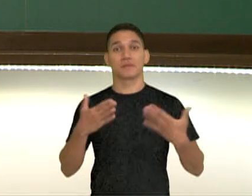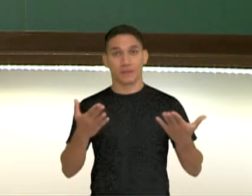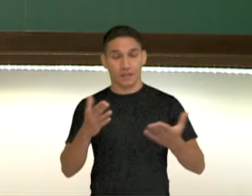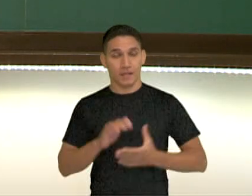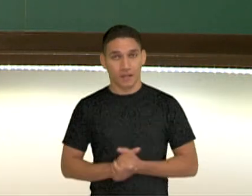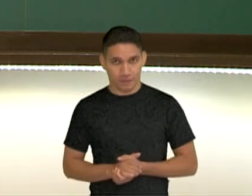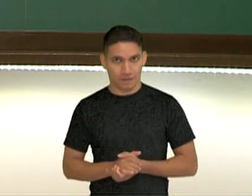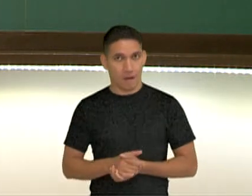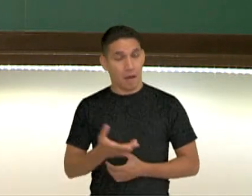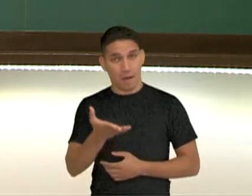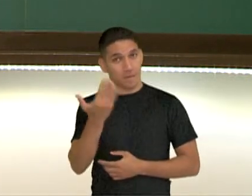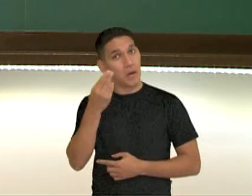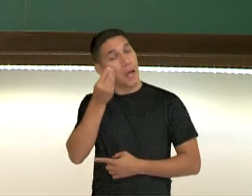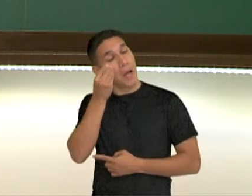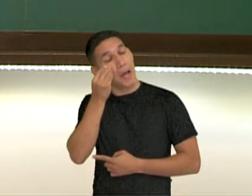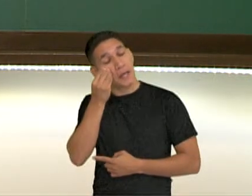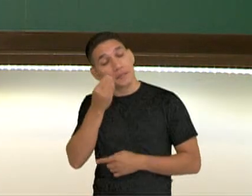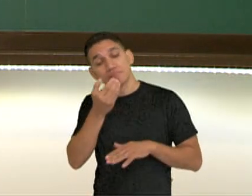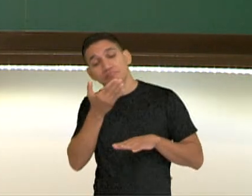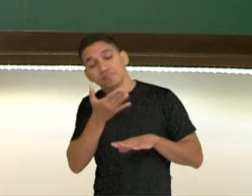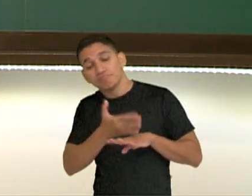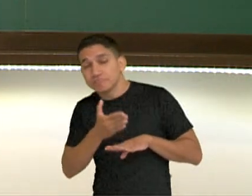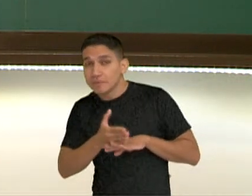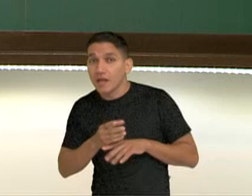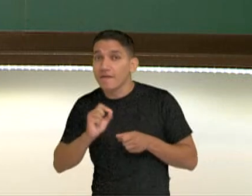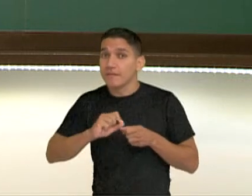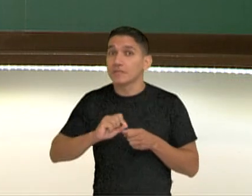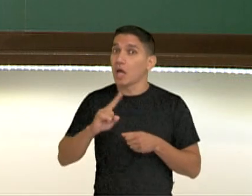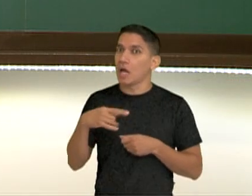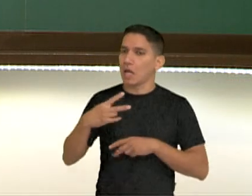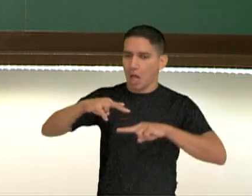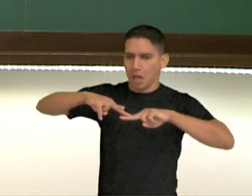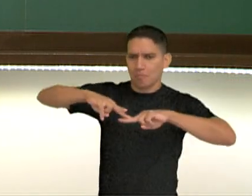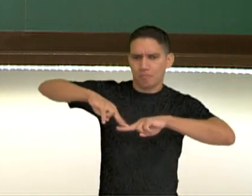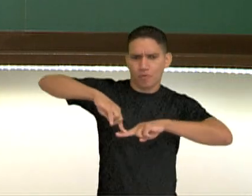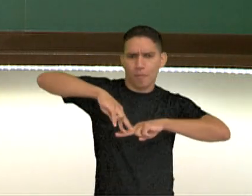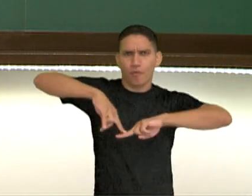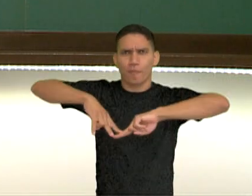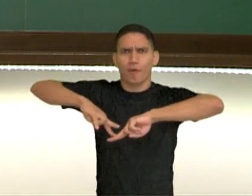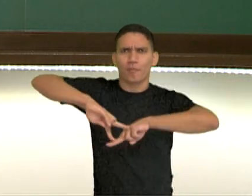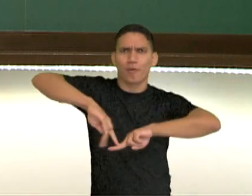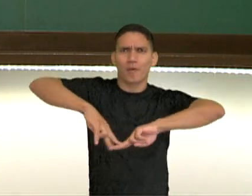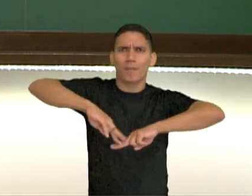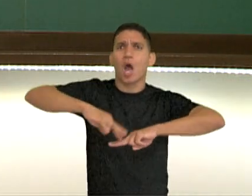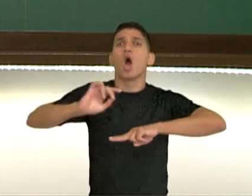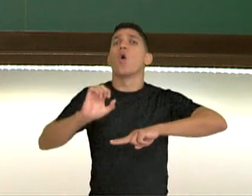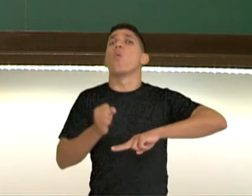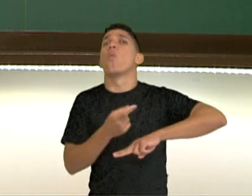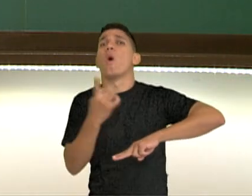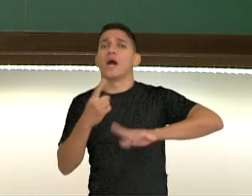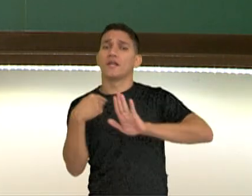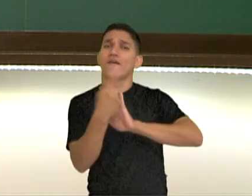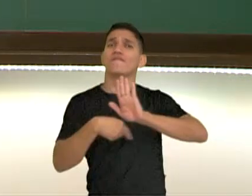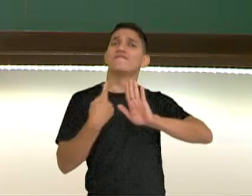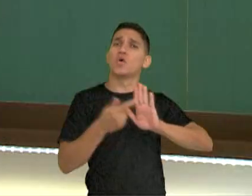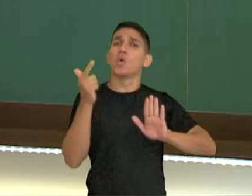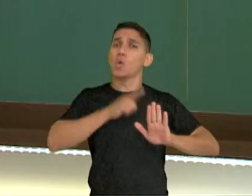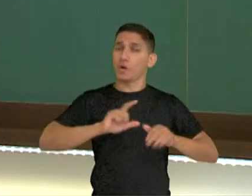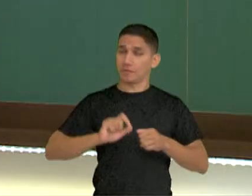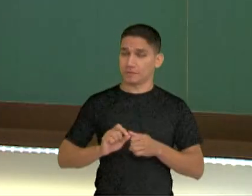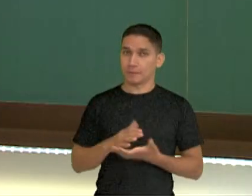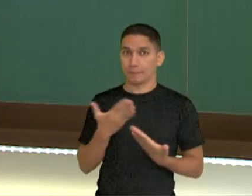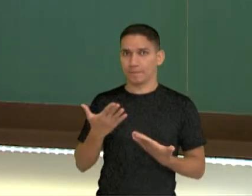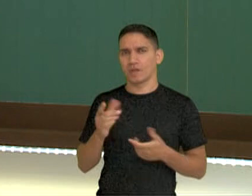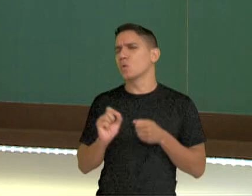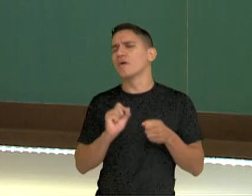Então, pessoal, vamos lá verificar essa manobra 900, quantas voltas ele deu. Então, o que a gente faz? Primeiro passo,